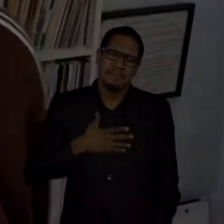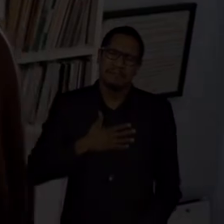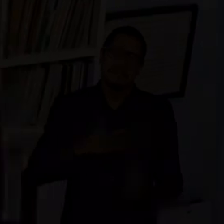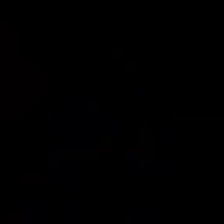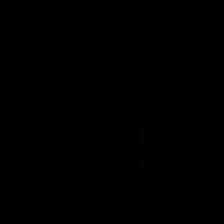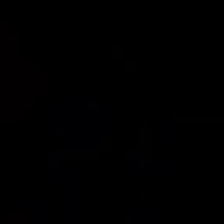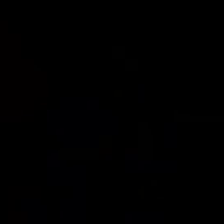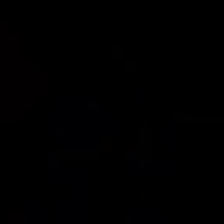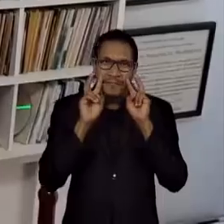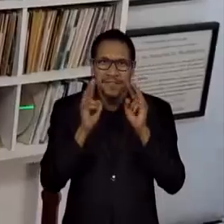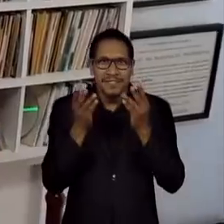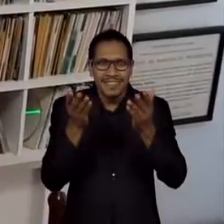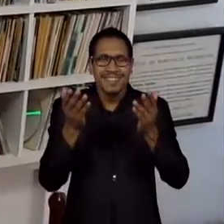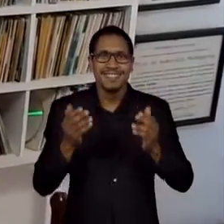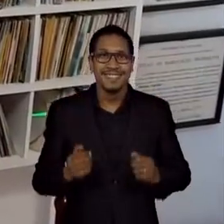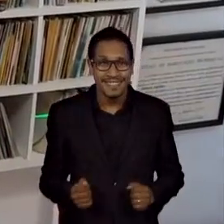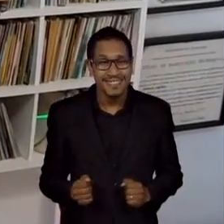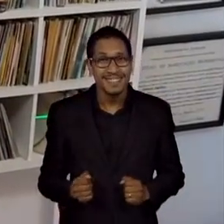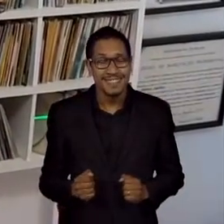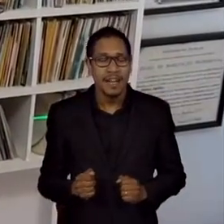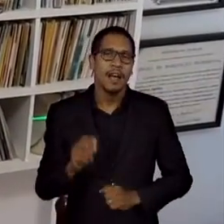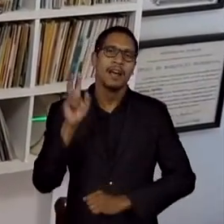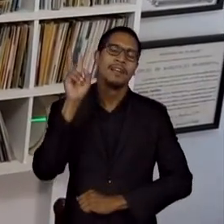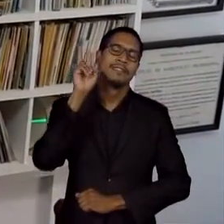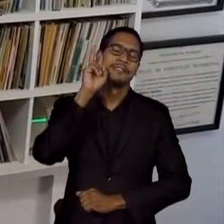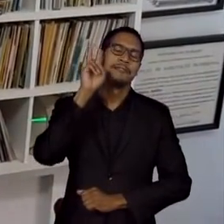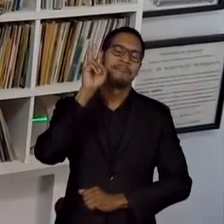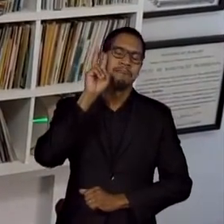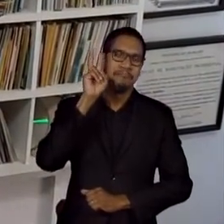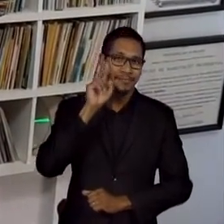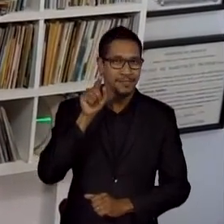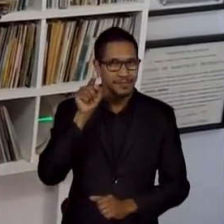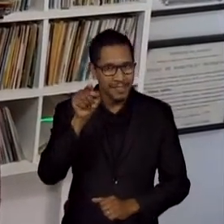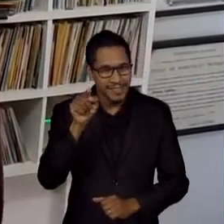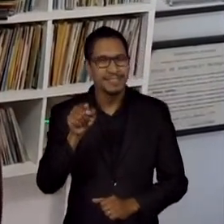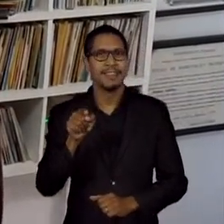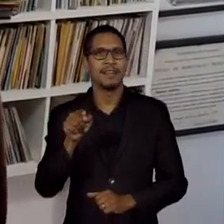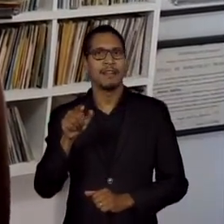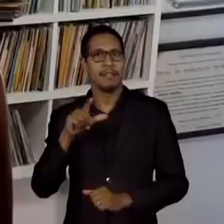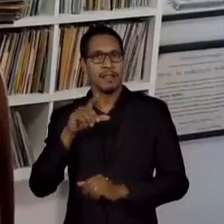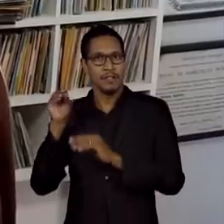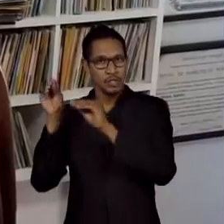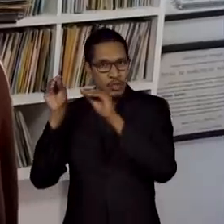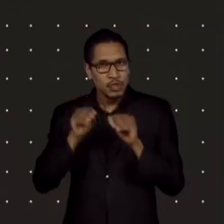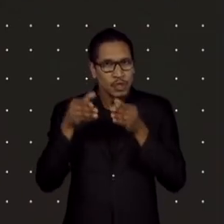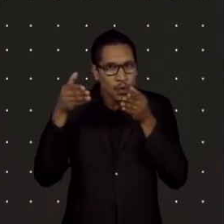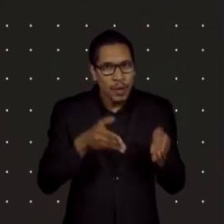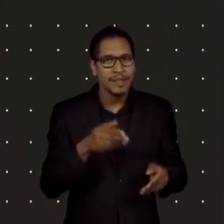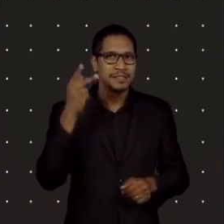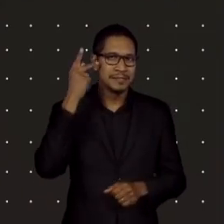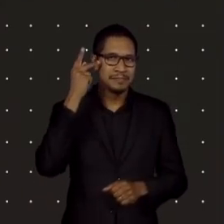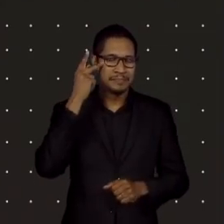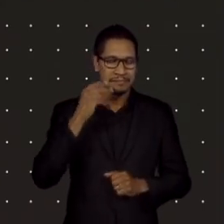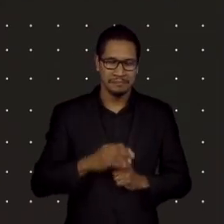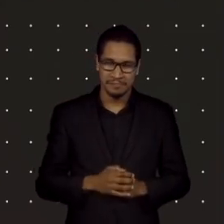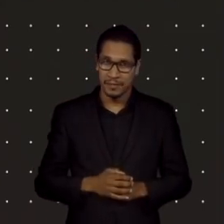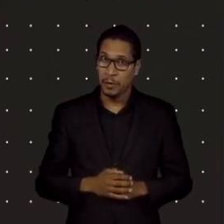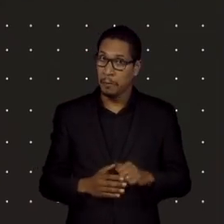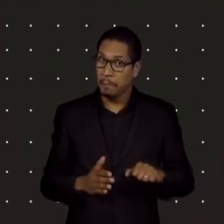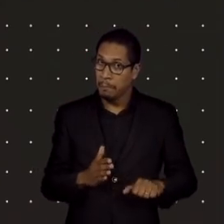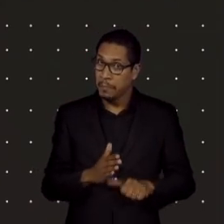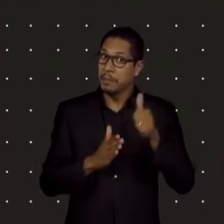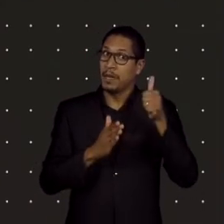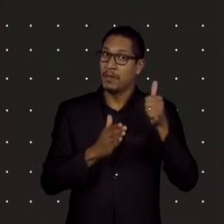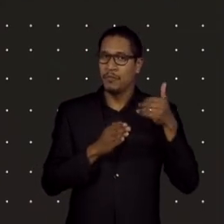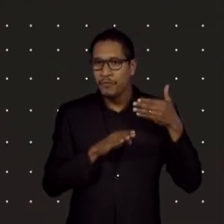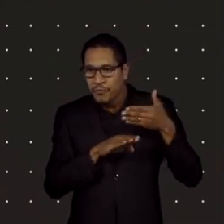viu? Até me fez lembrar, quando você mudou para São Paulo, fui o primeiro a ser convocado aí à sua casa.